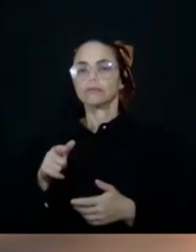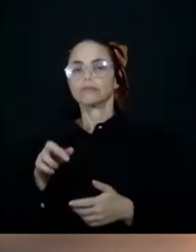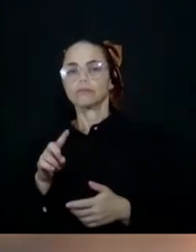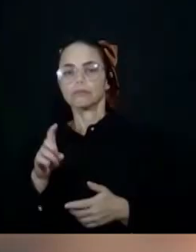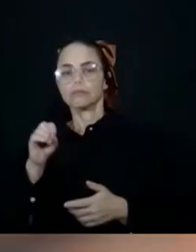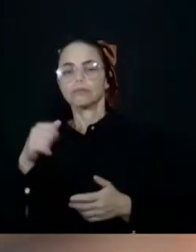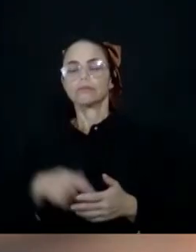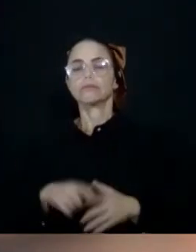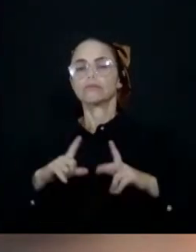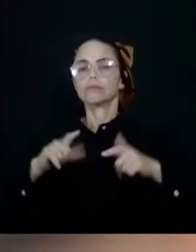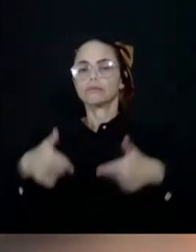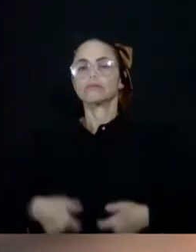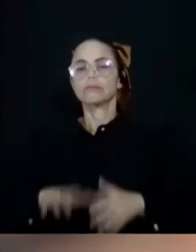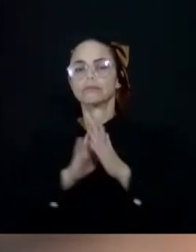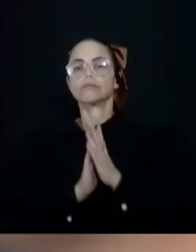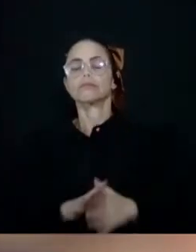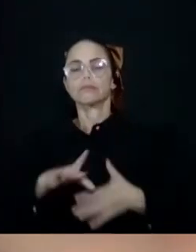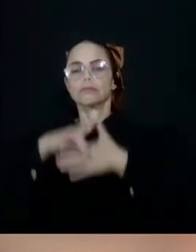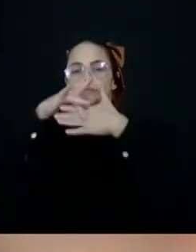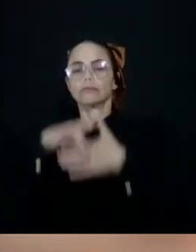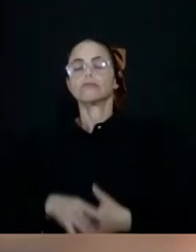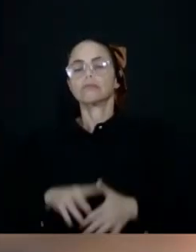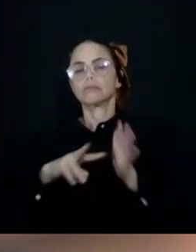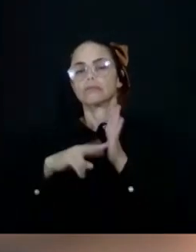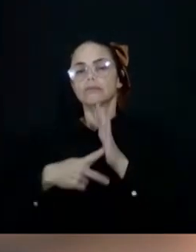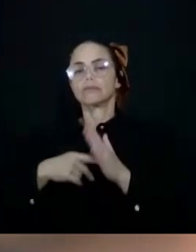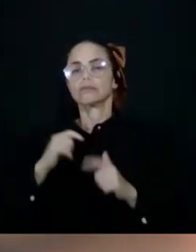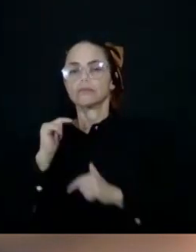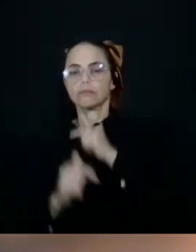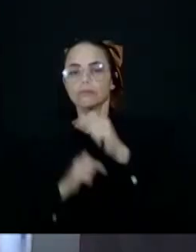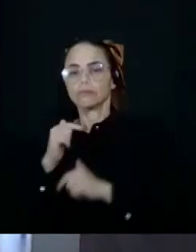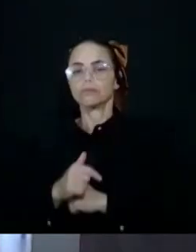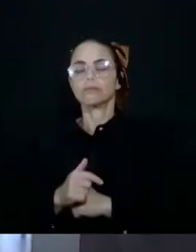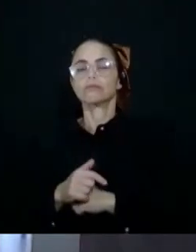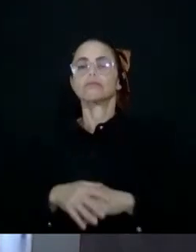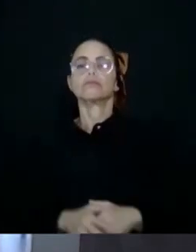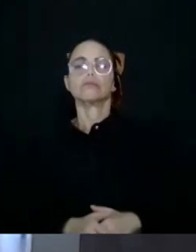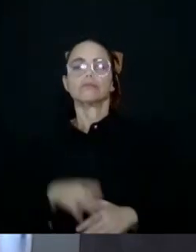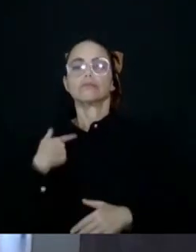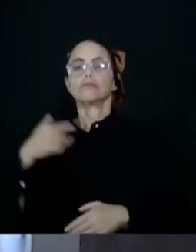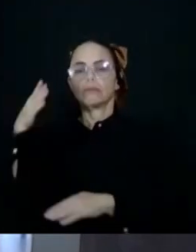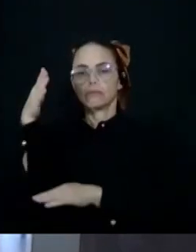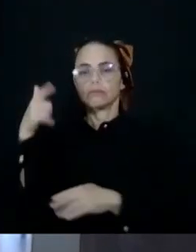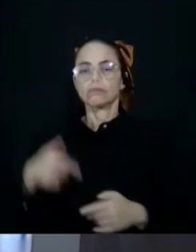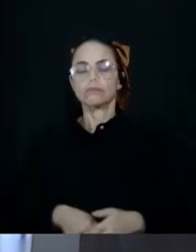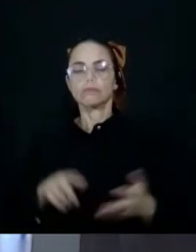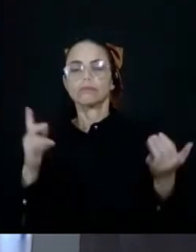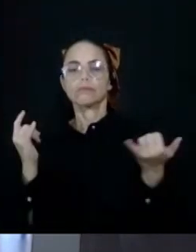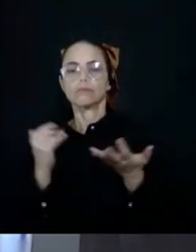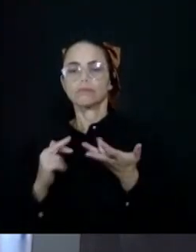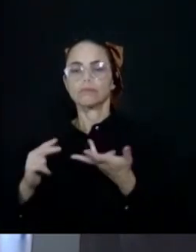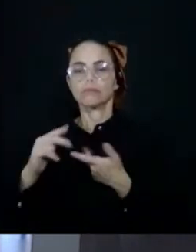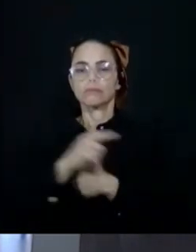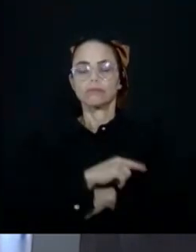na liderança no Sindicato dos Empregados do Comércio Hoteleiro e Similares de Campinas e